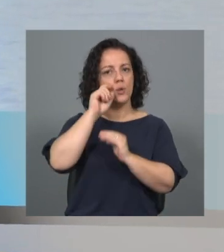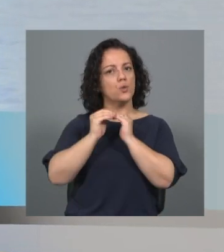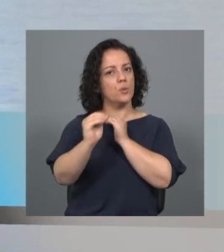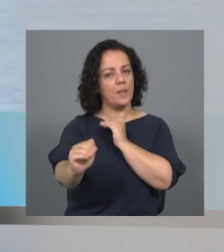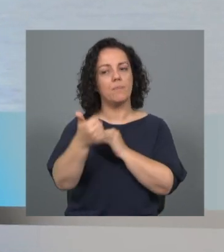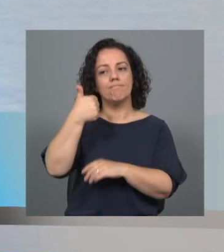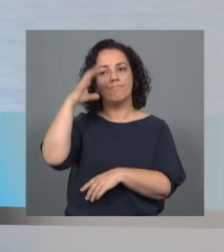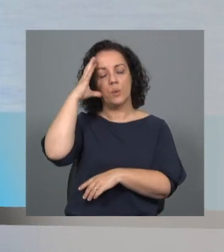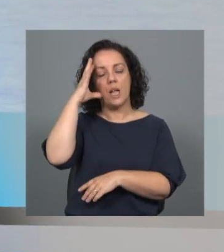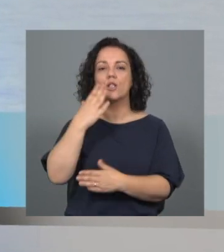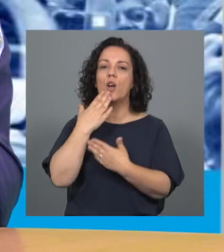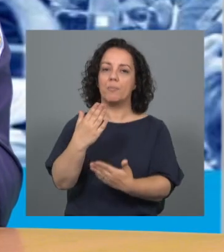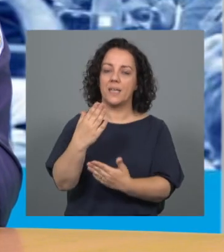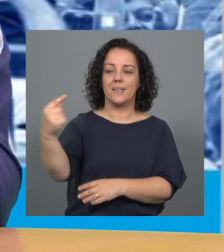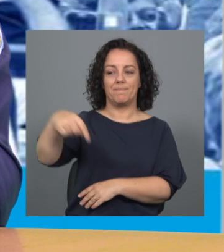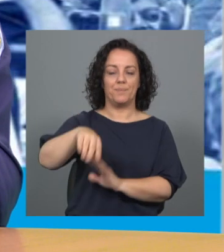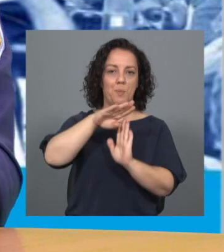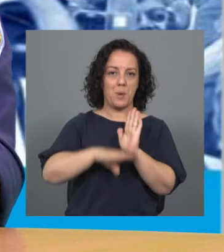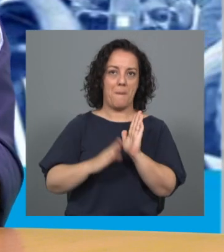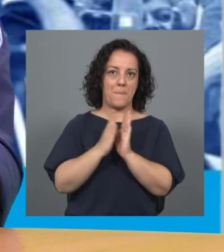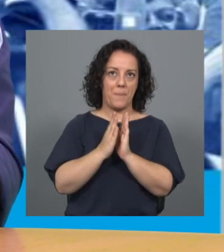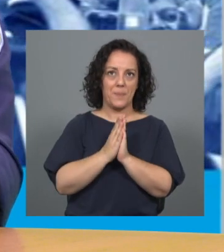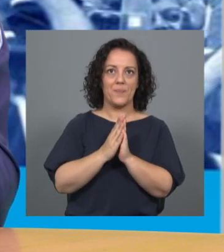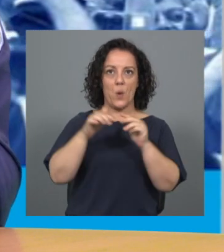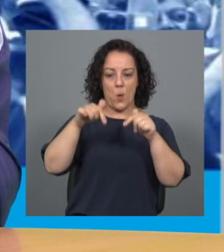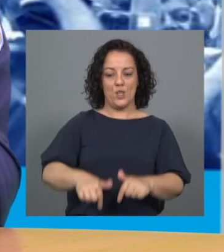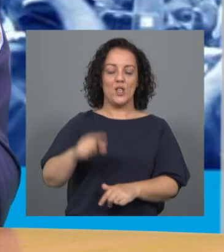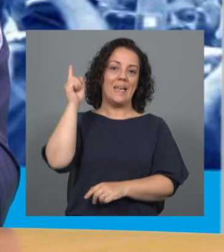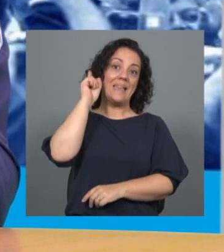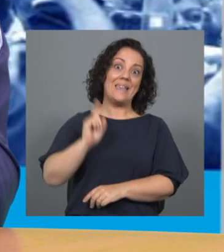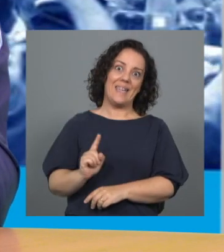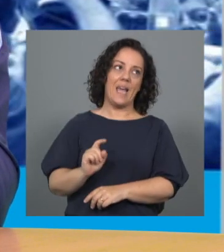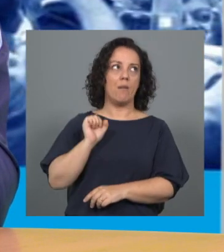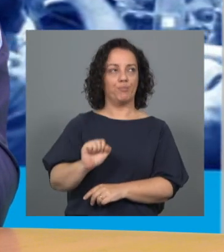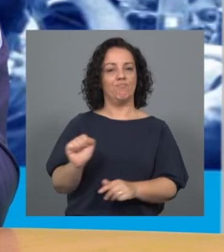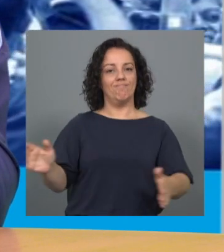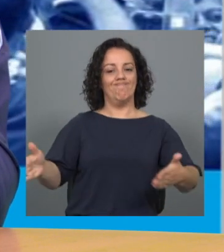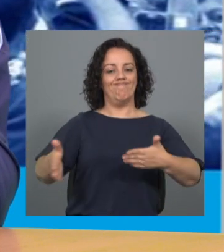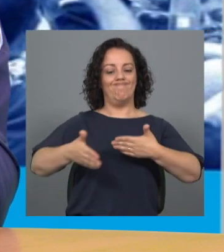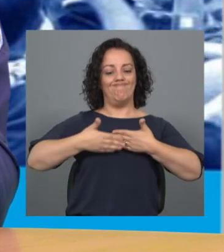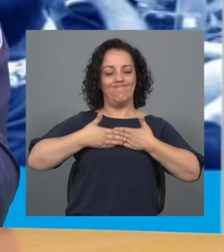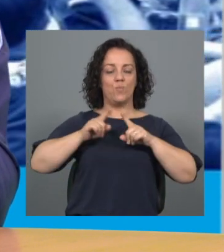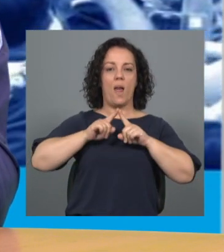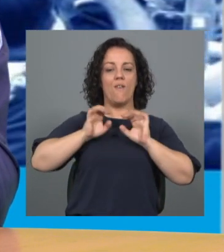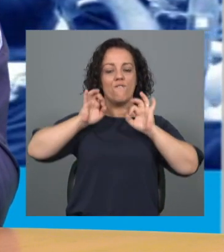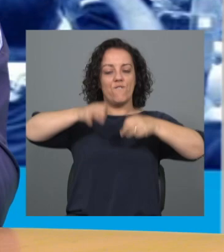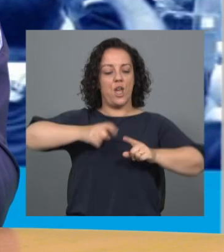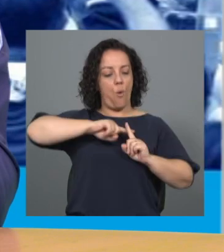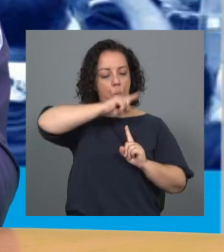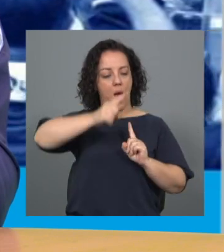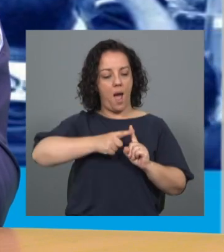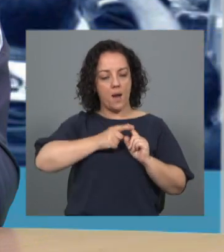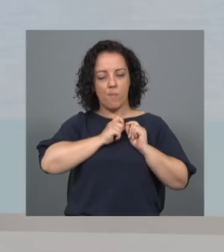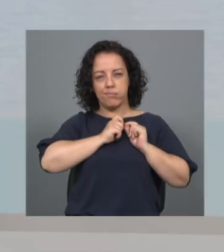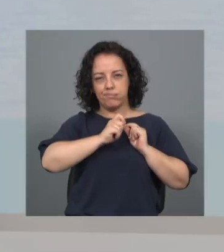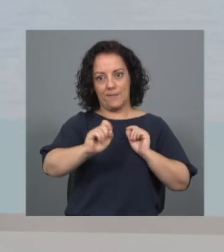tarde. Obrigado por estar no programa Eclésia neste dia de encerramento de um ano, de uma semana, mas que acredito que seja o